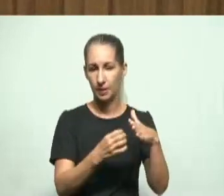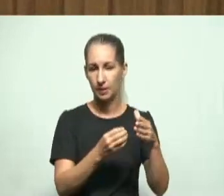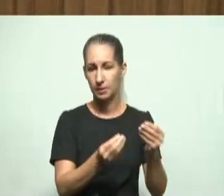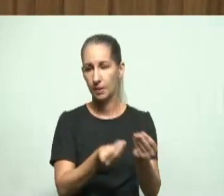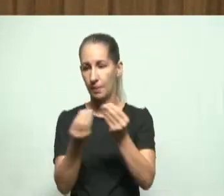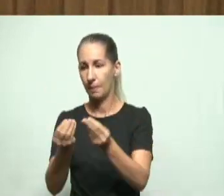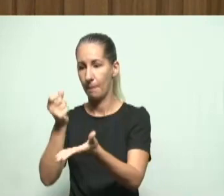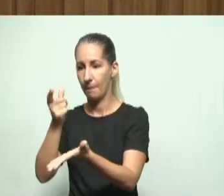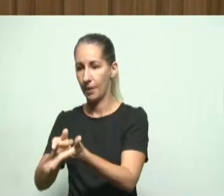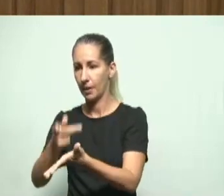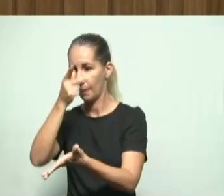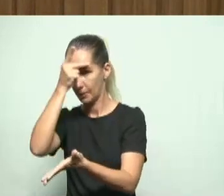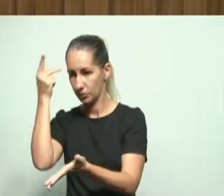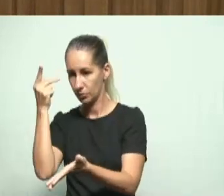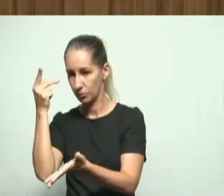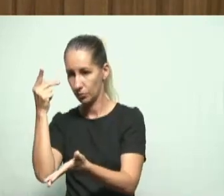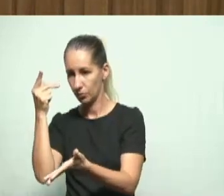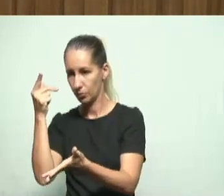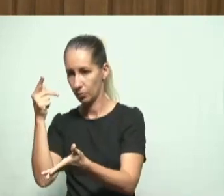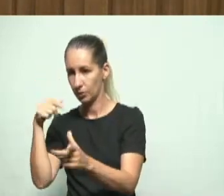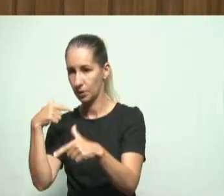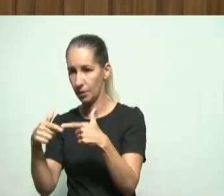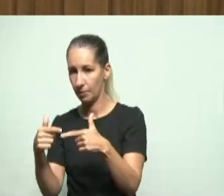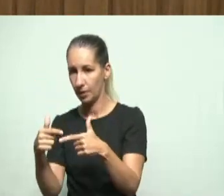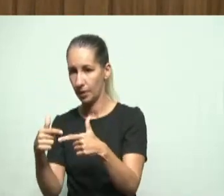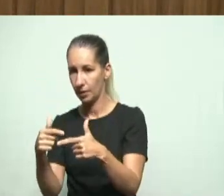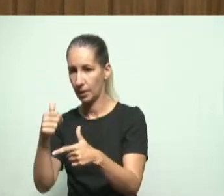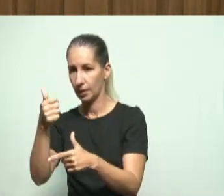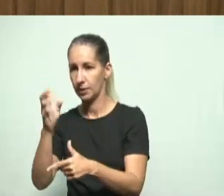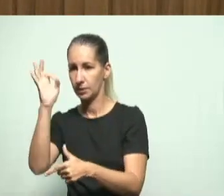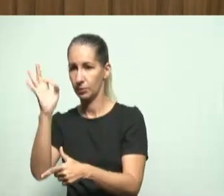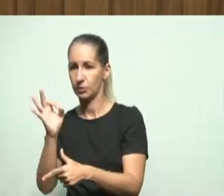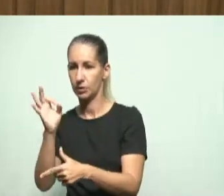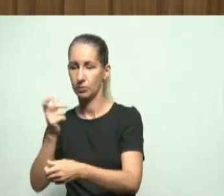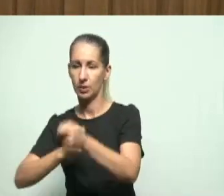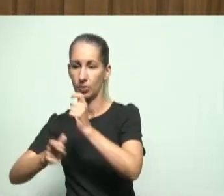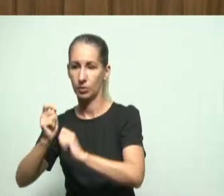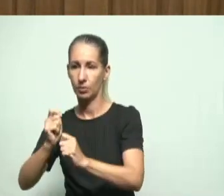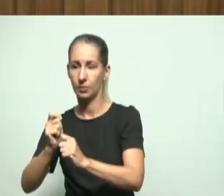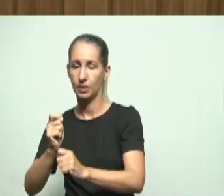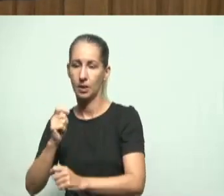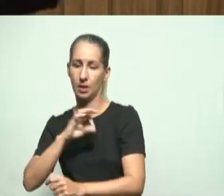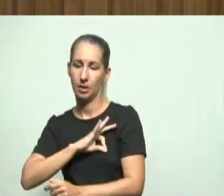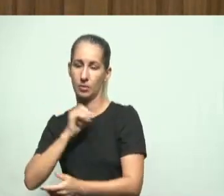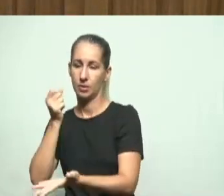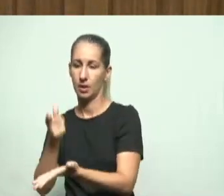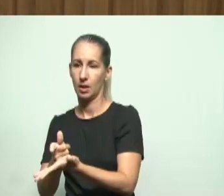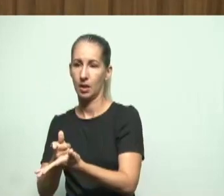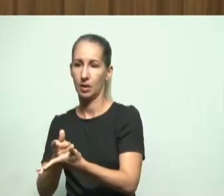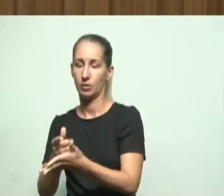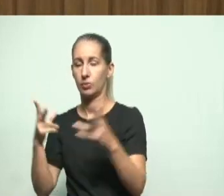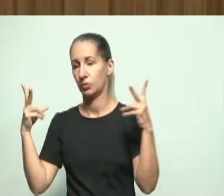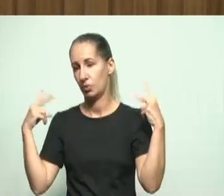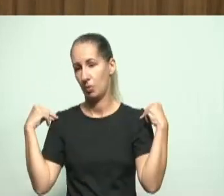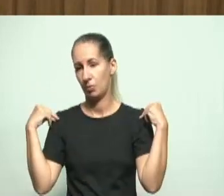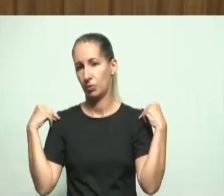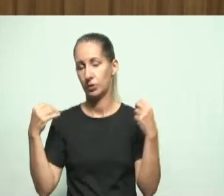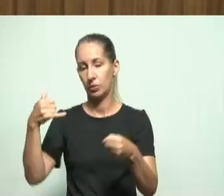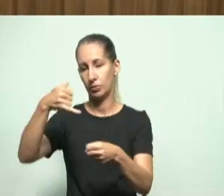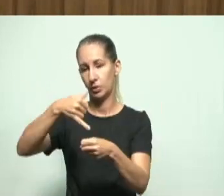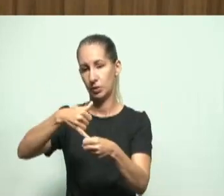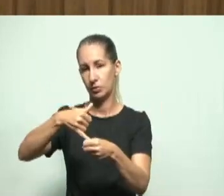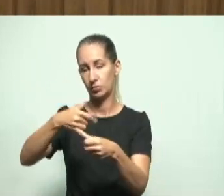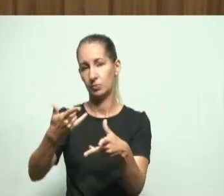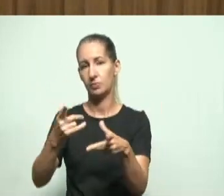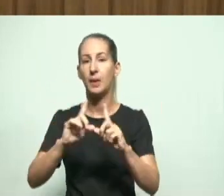para o empregado e vai para o empresário. O empresário deixa aqui 15% na economia, que é o salário do motorista e é o diesel que coloca na